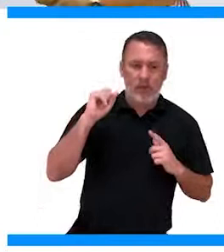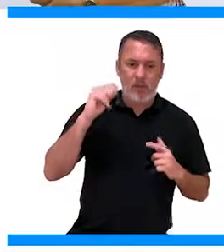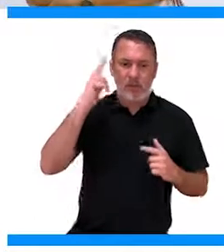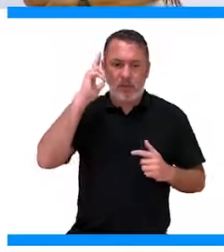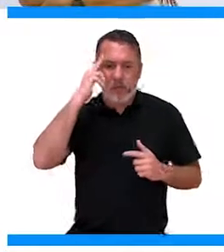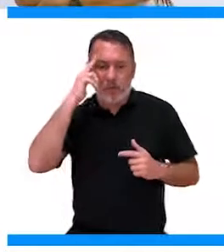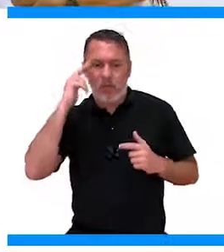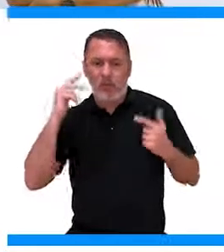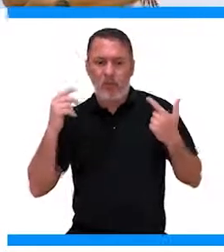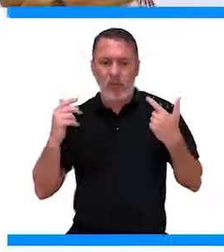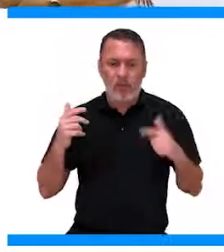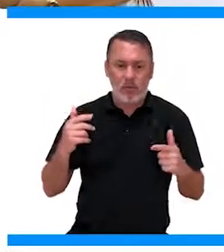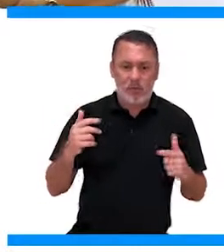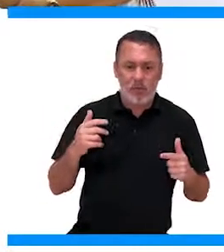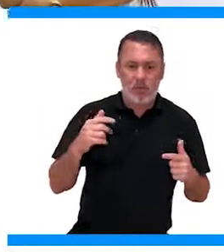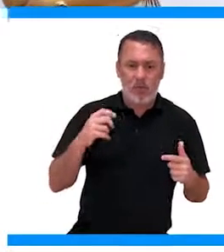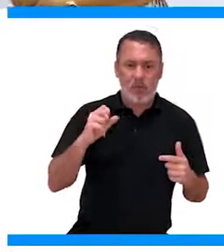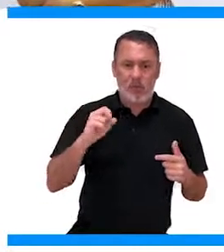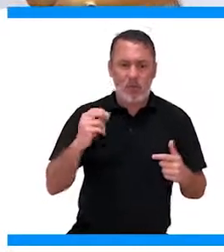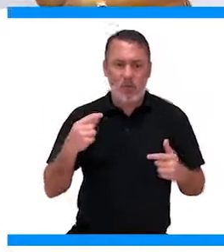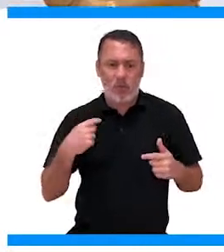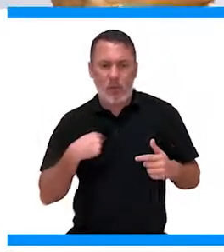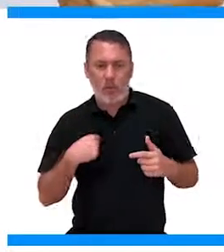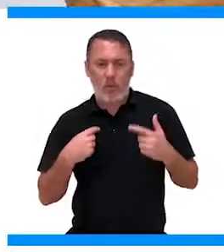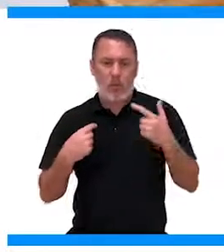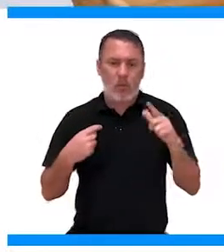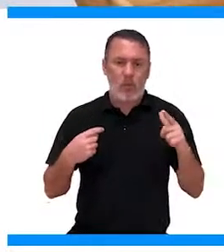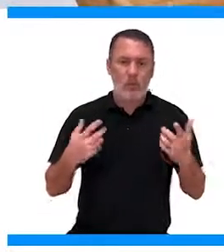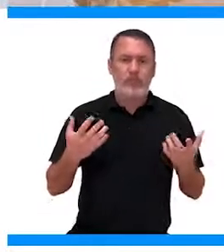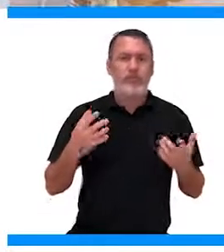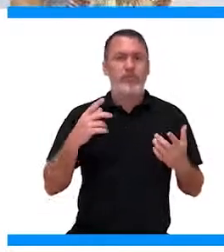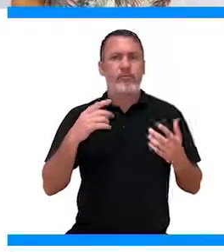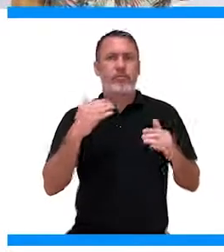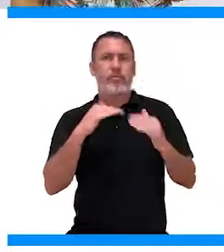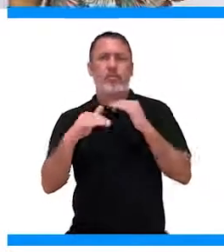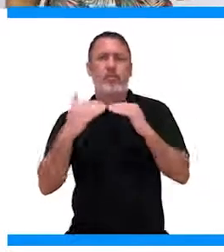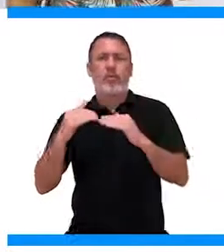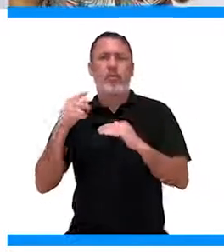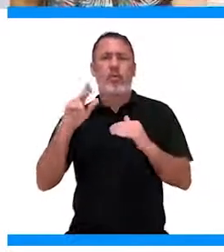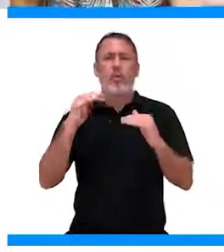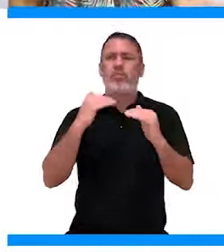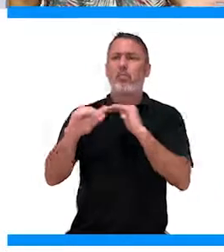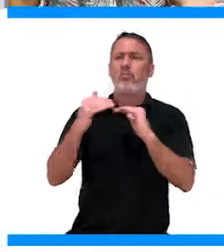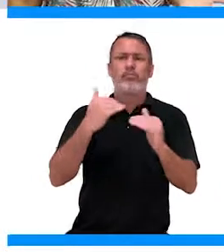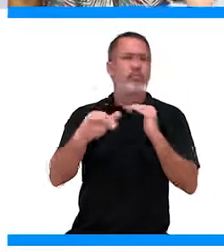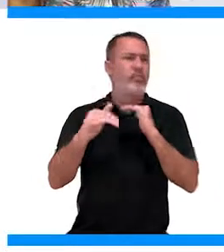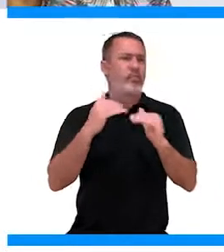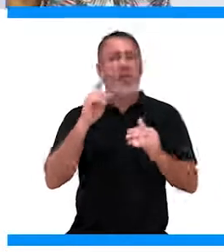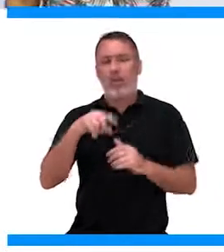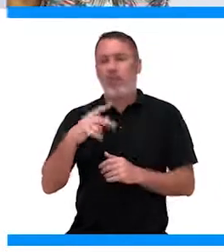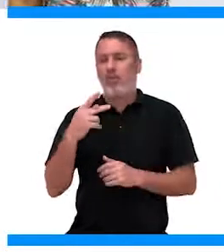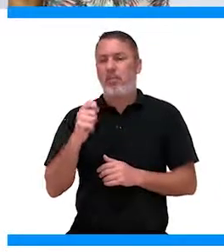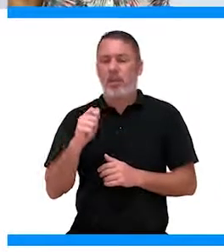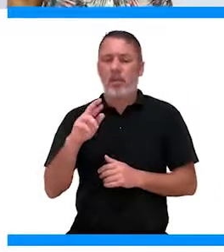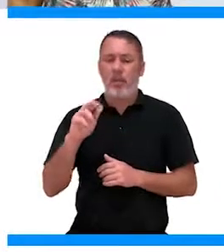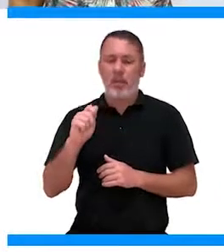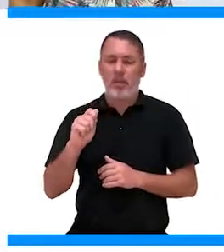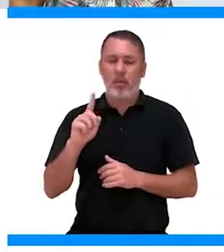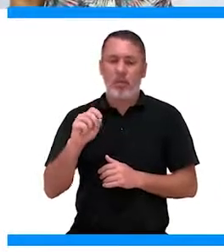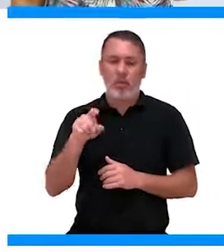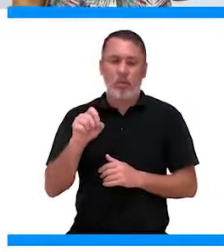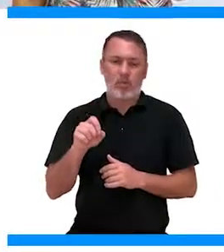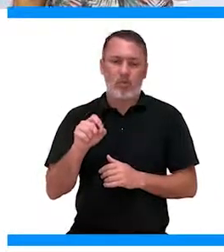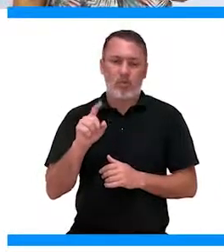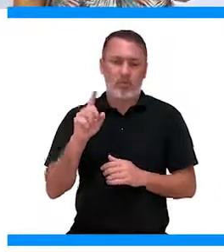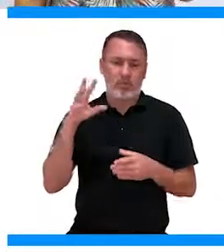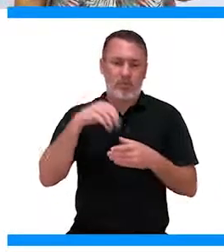não sonho, mas sonho. Que não sou eu, mas outro. São ideias inconciliáveis. Se você não vê, você vê,